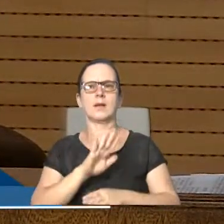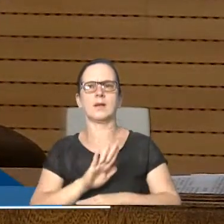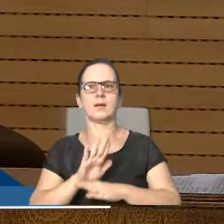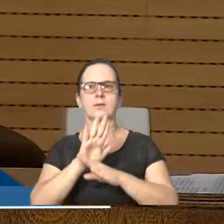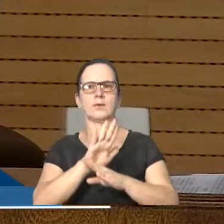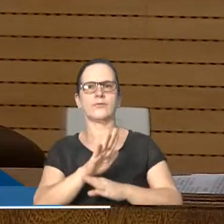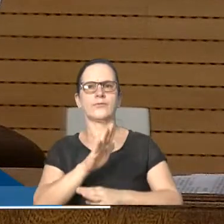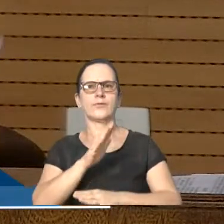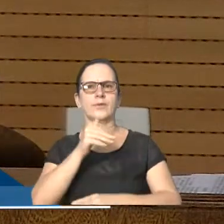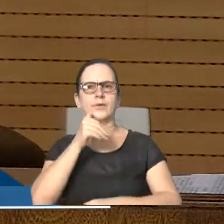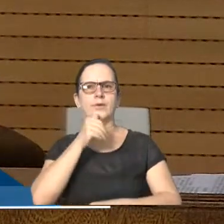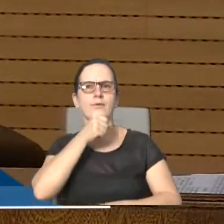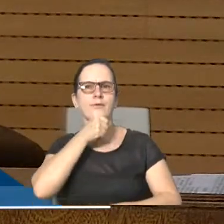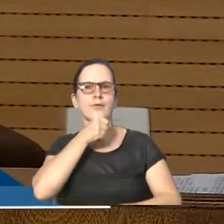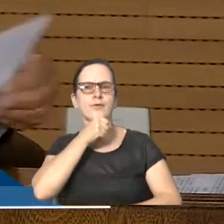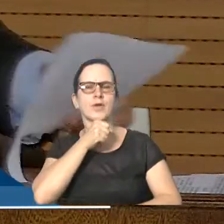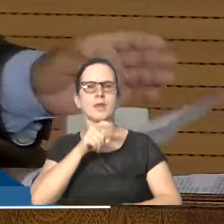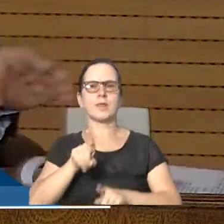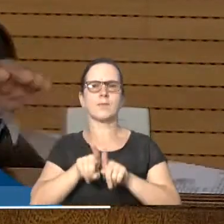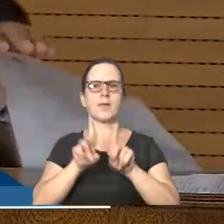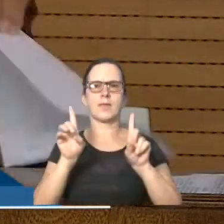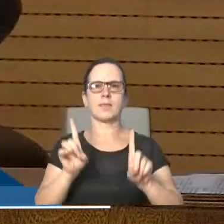a idosos e deficientes.